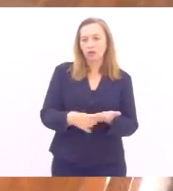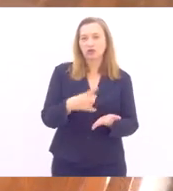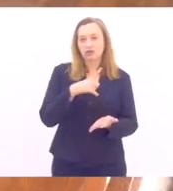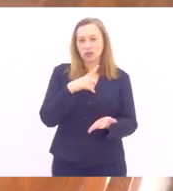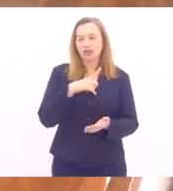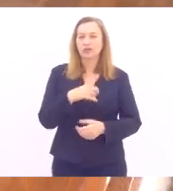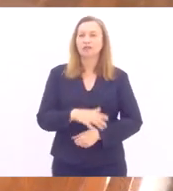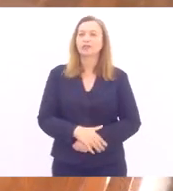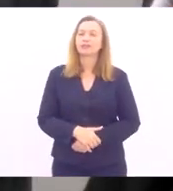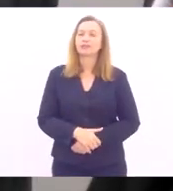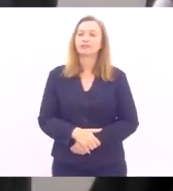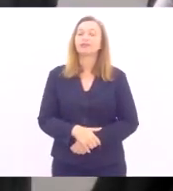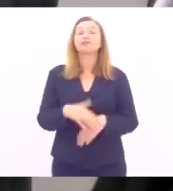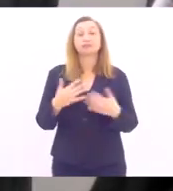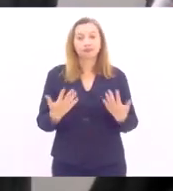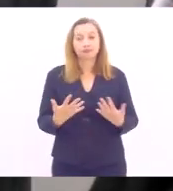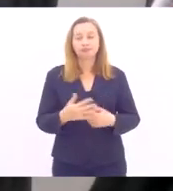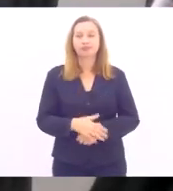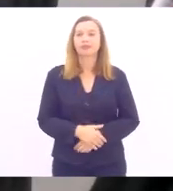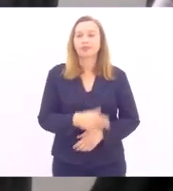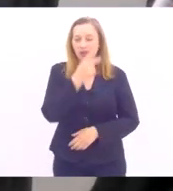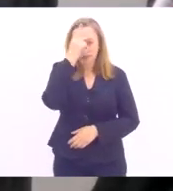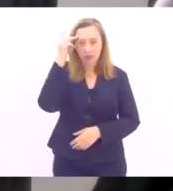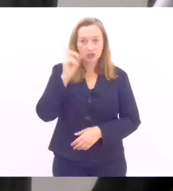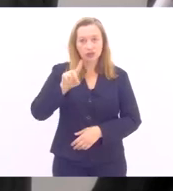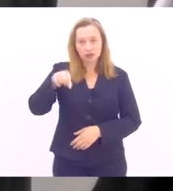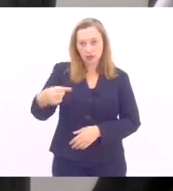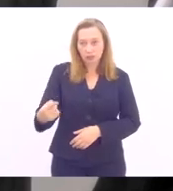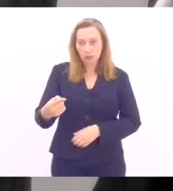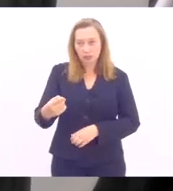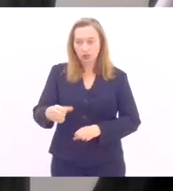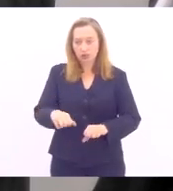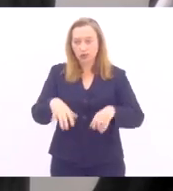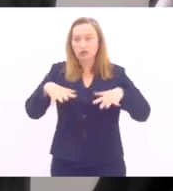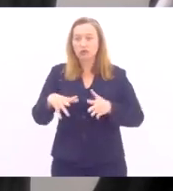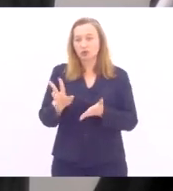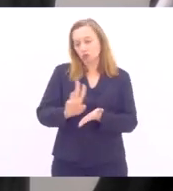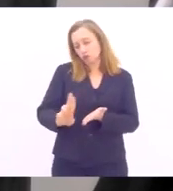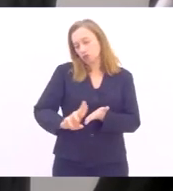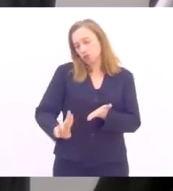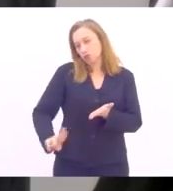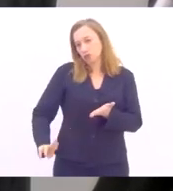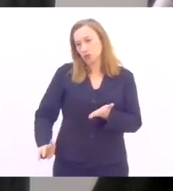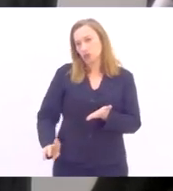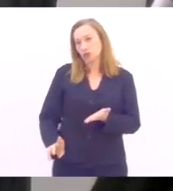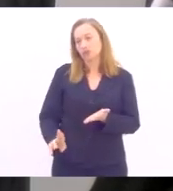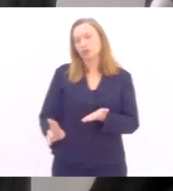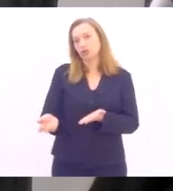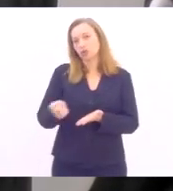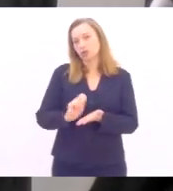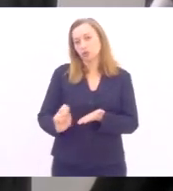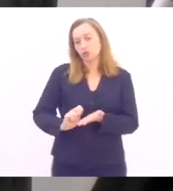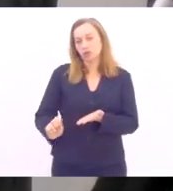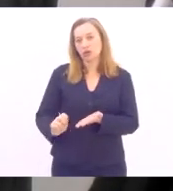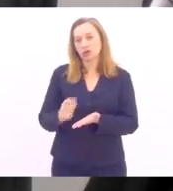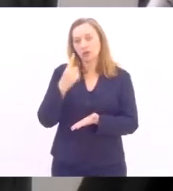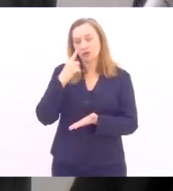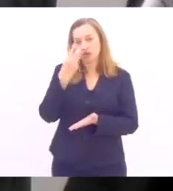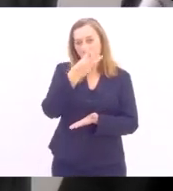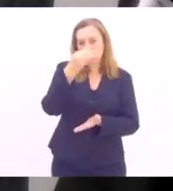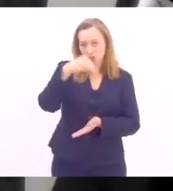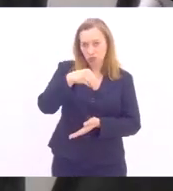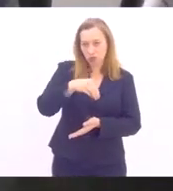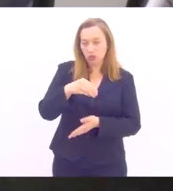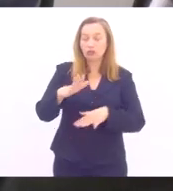no Rio. Bom, então as pessoas, depois do plenário, vão se inscrever, nosso pessoal vai anotar e terão 3 minutos.